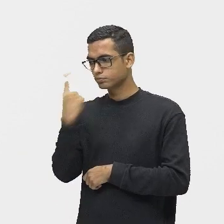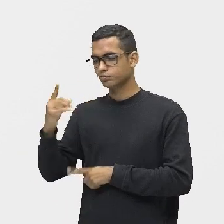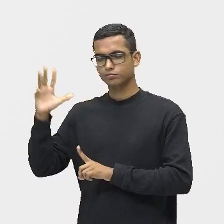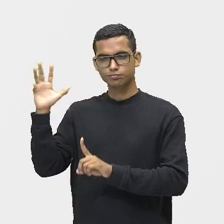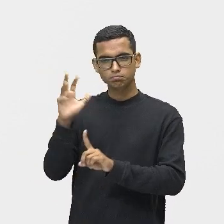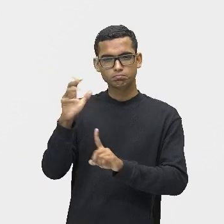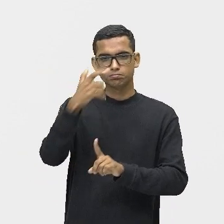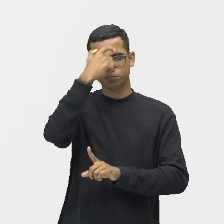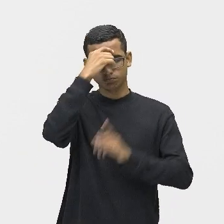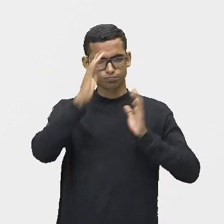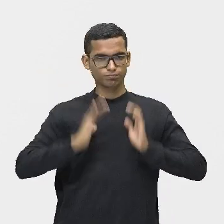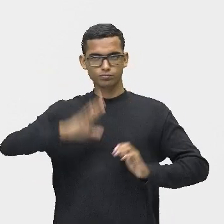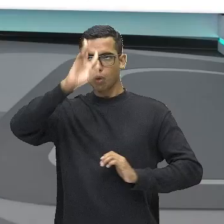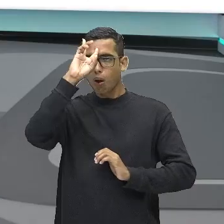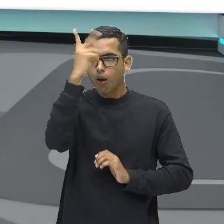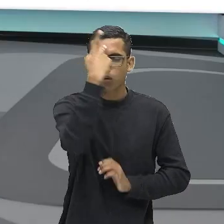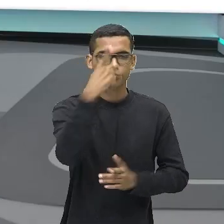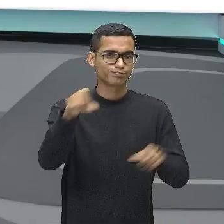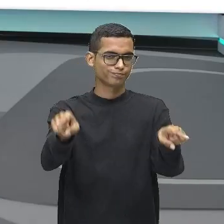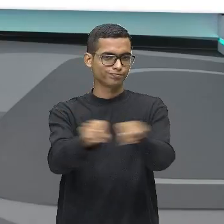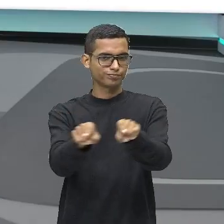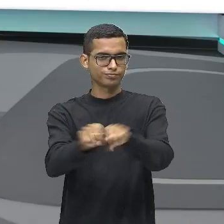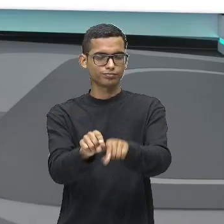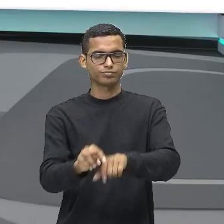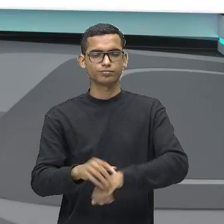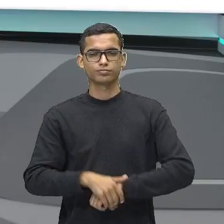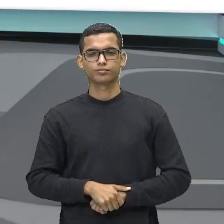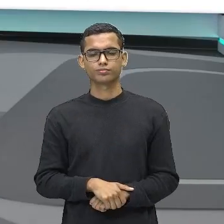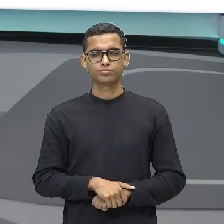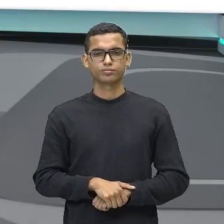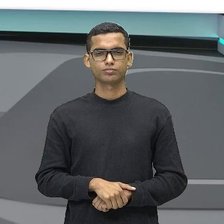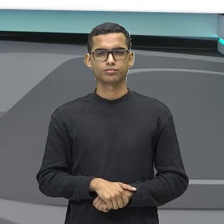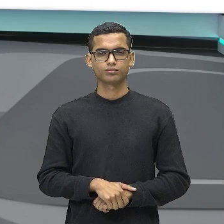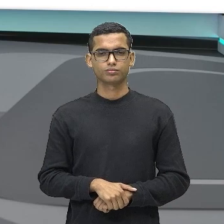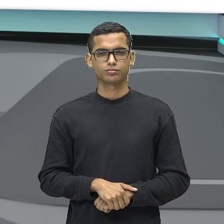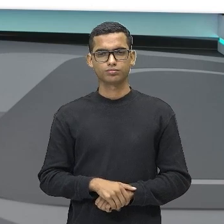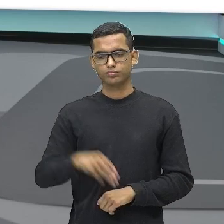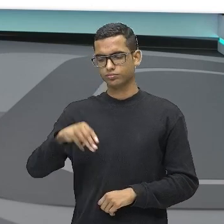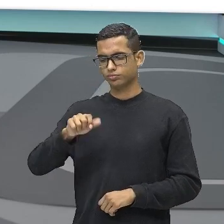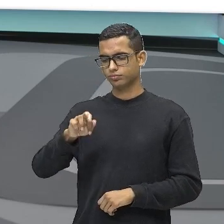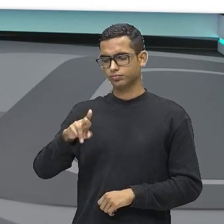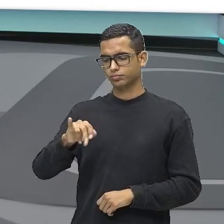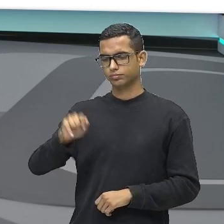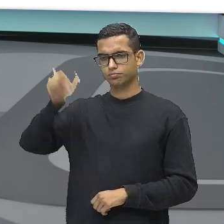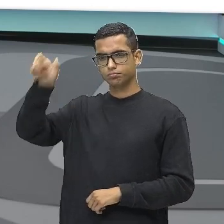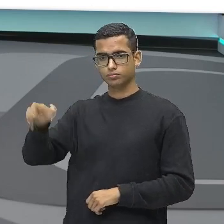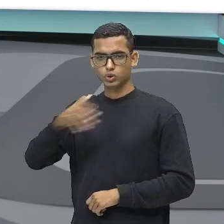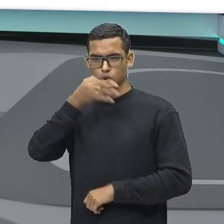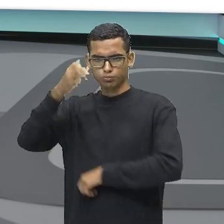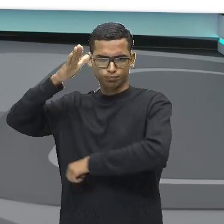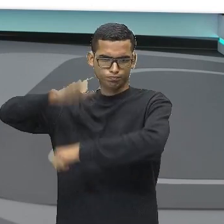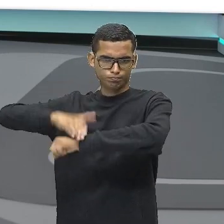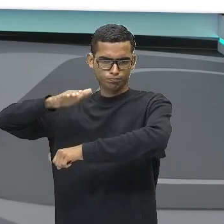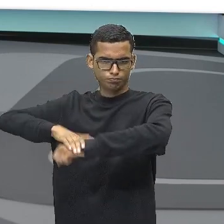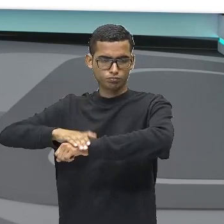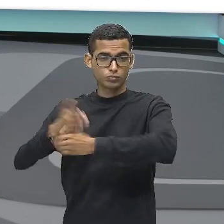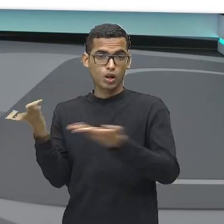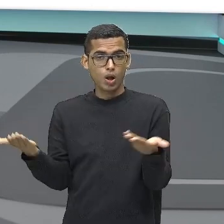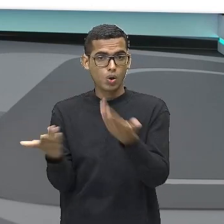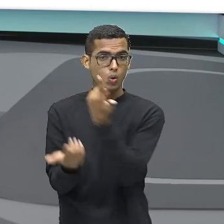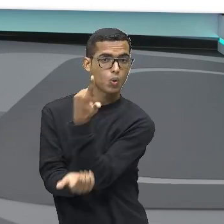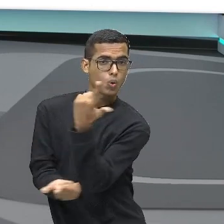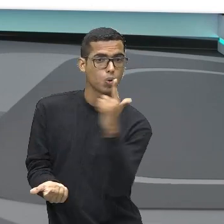o comportamento das crianças, ok? Então, a Maria tem o posicionamento dela. O outro debatedor